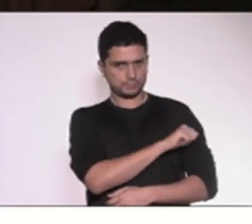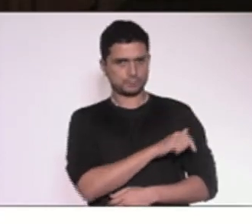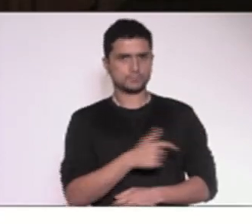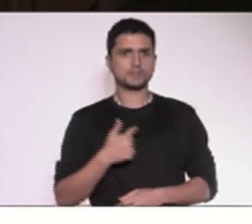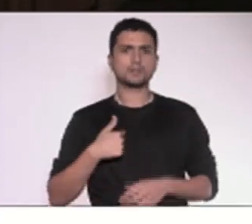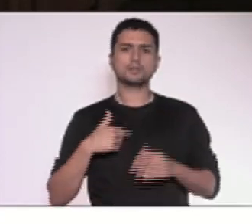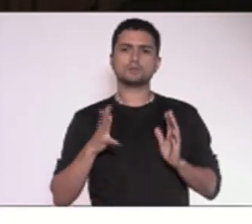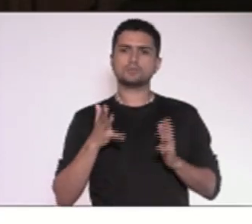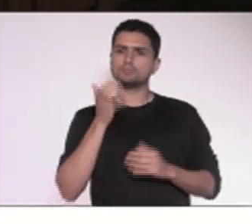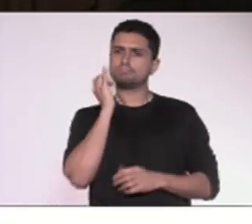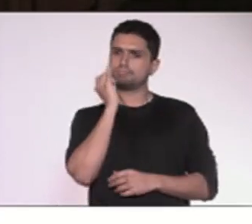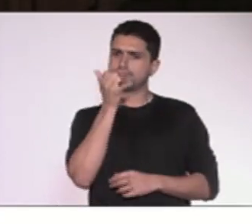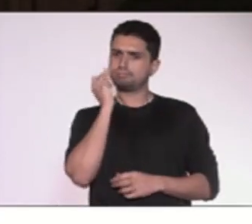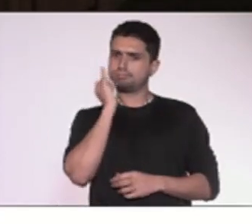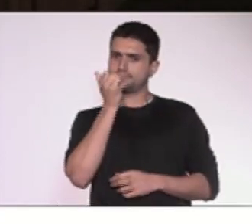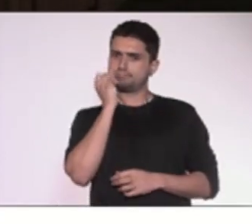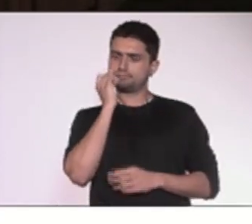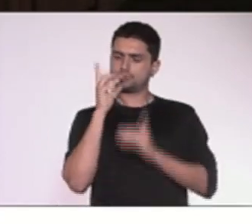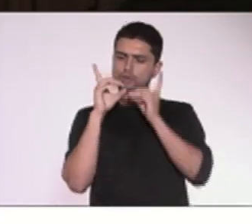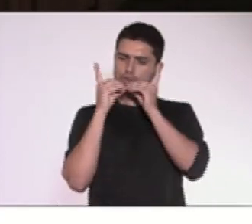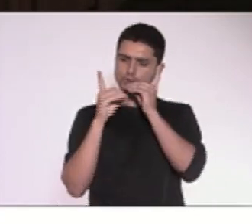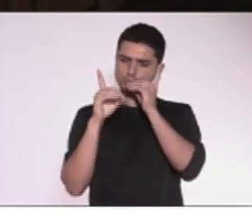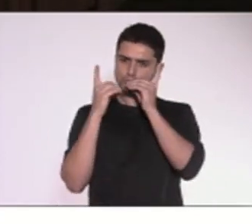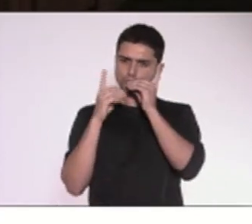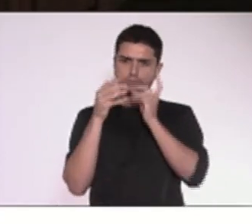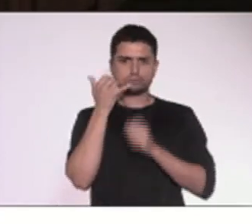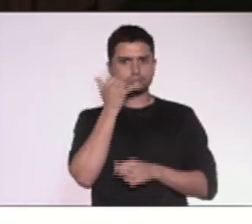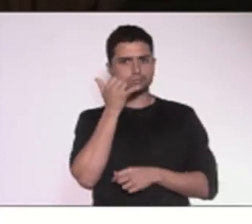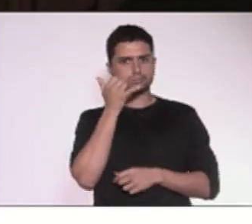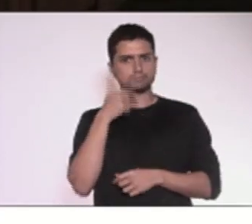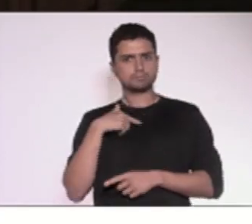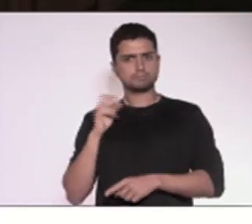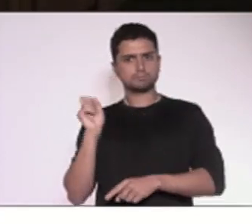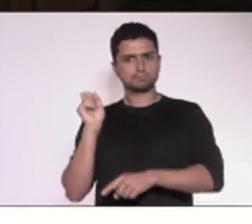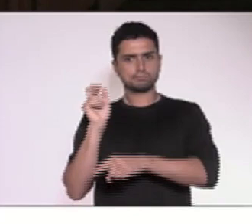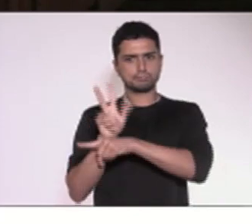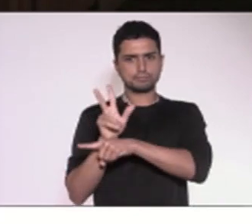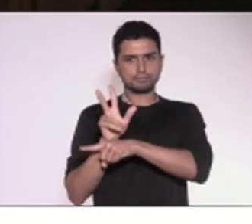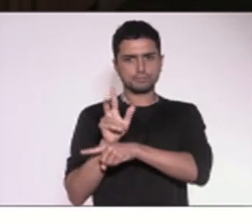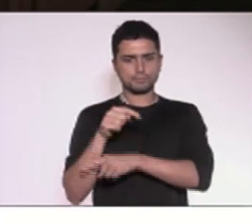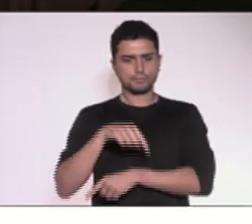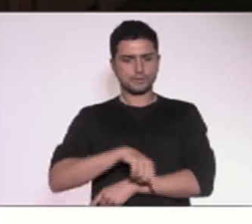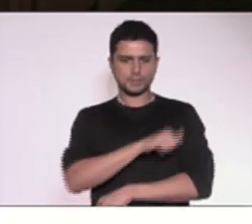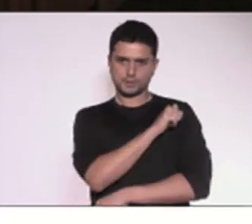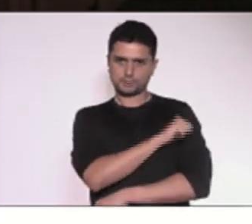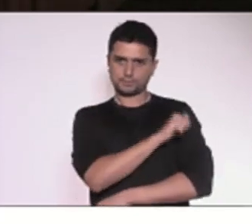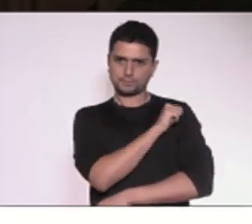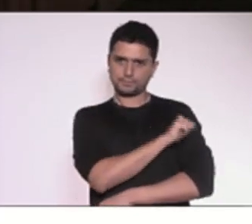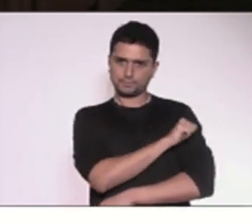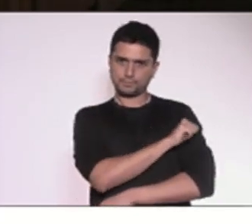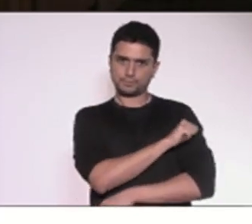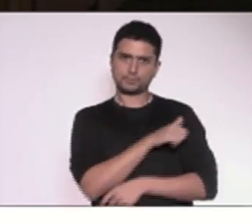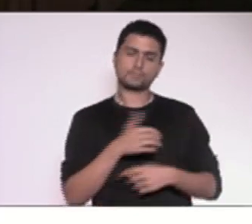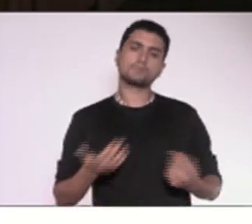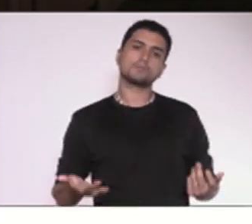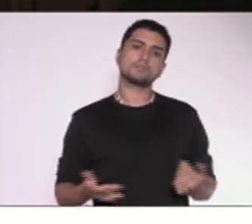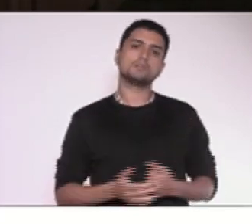de posse, senhor presidente, eu disse estar